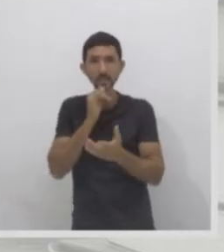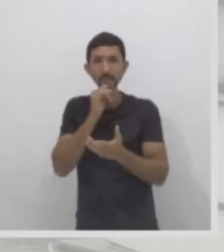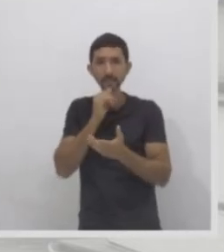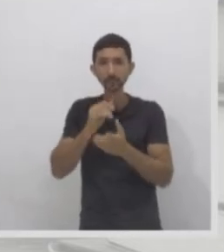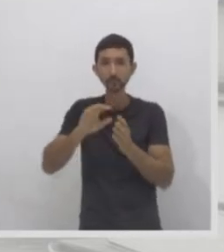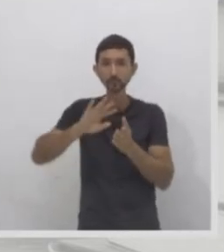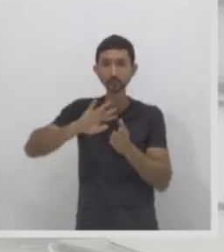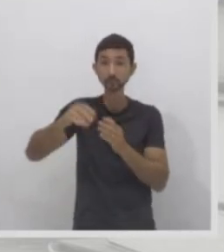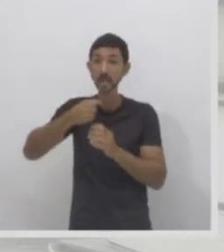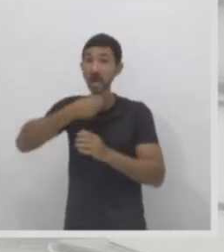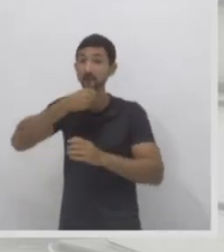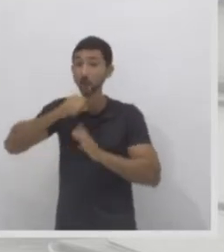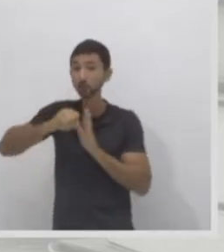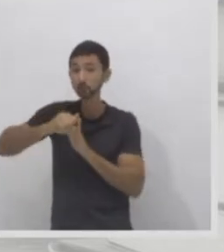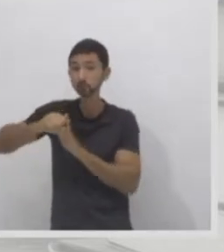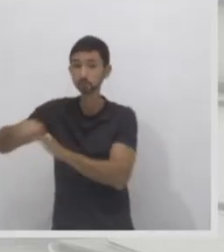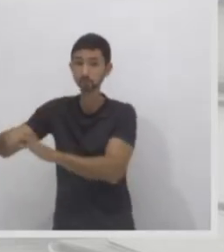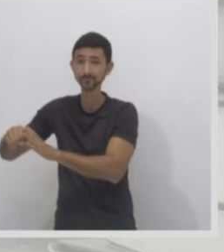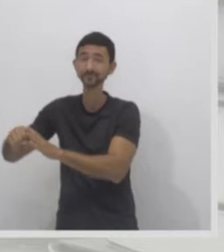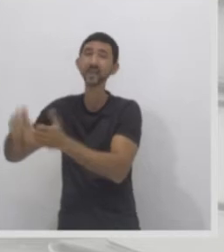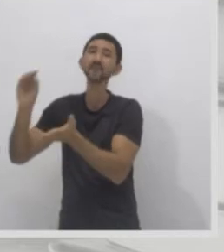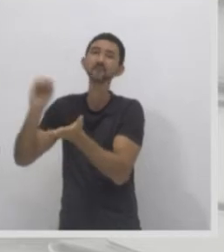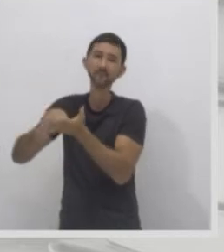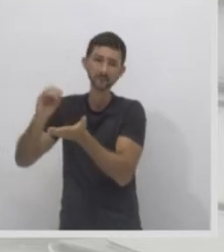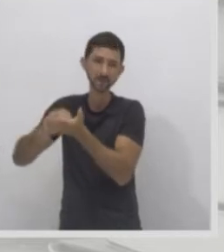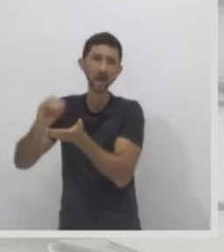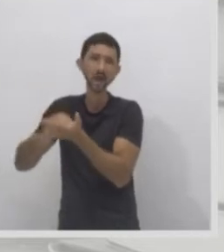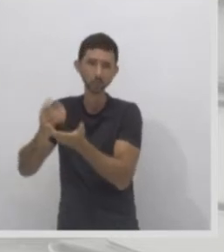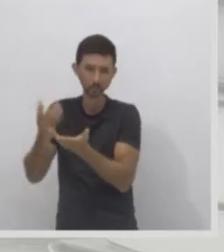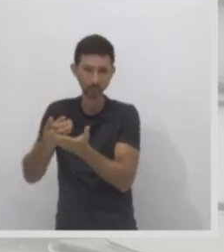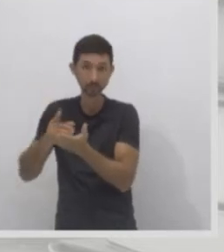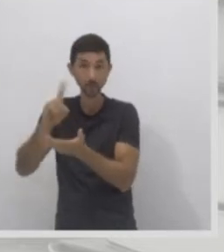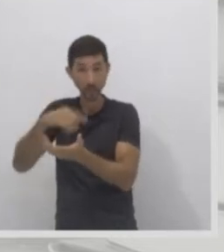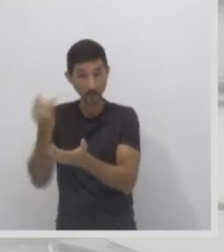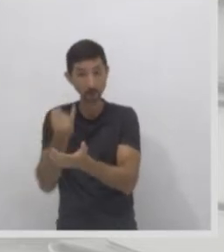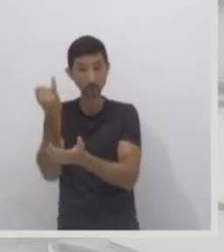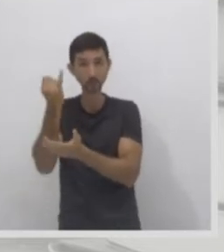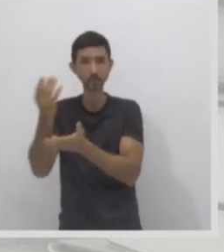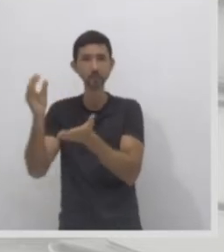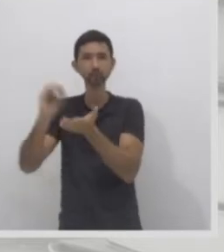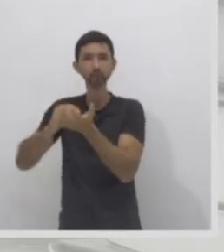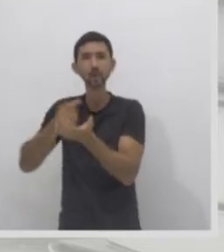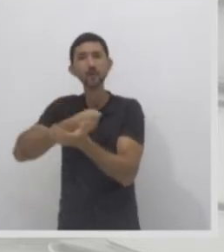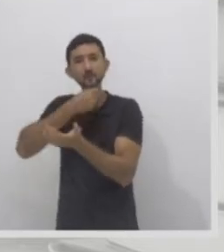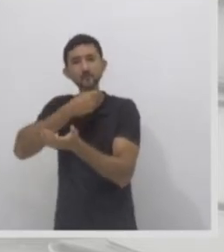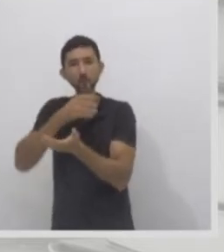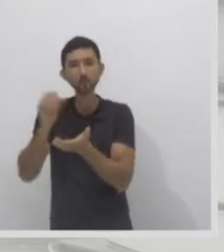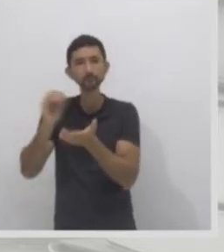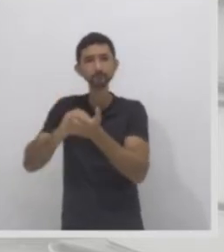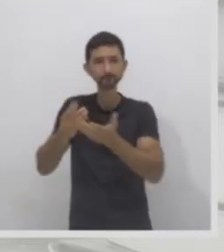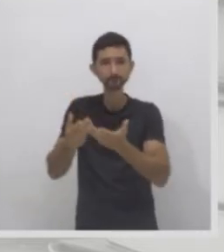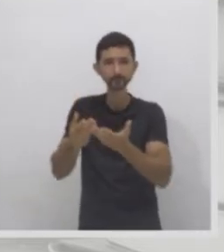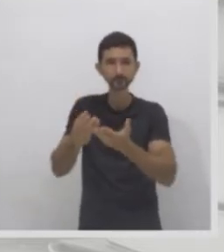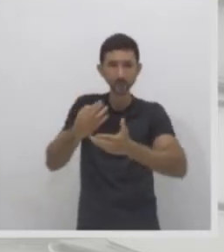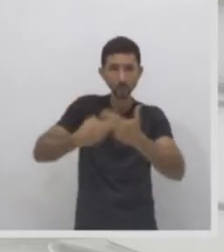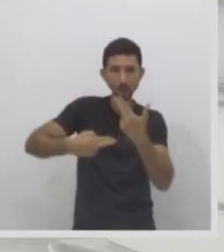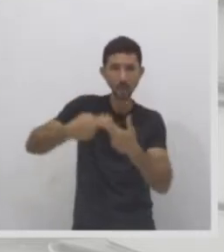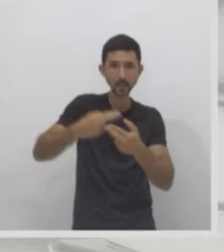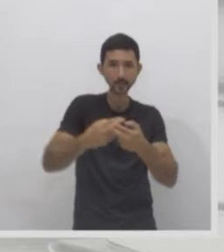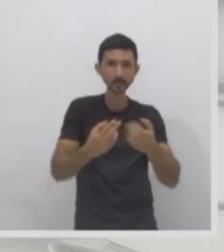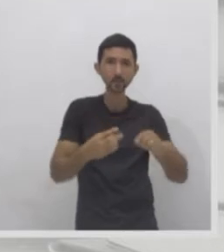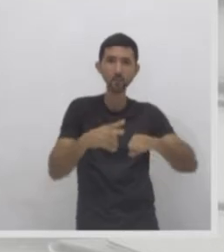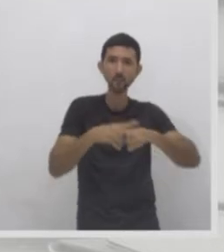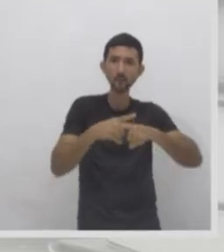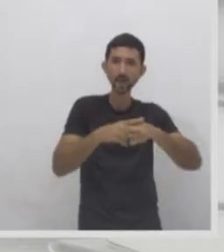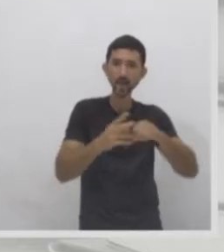os avós da frase, vai ficar faltando alguma coisa. Então, nesse caso, a relação é entre um verbo e um complemento.